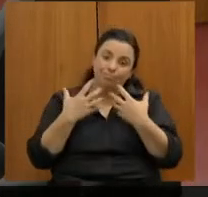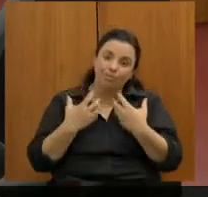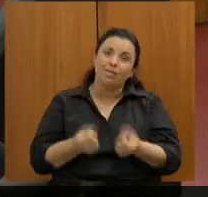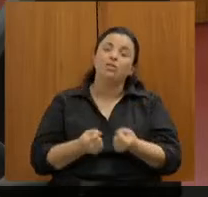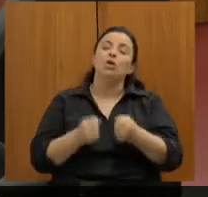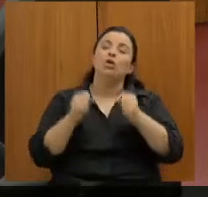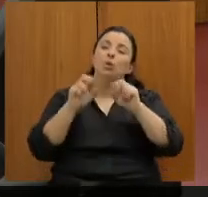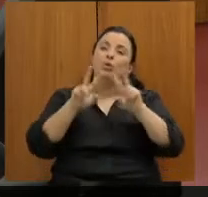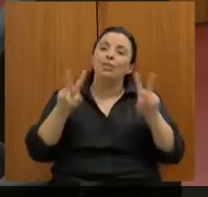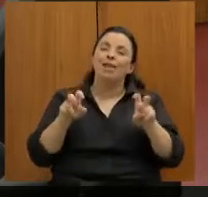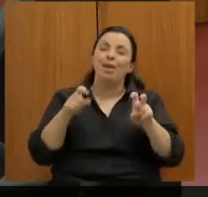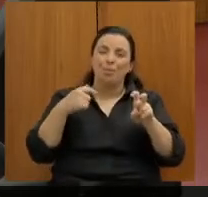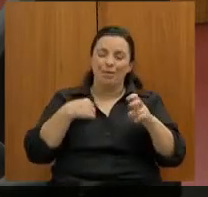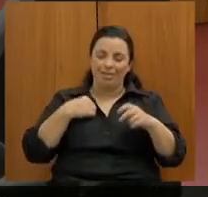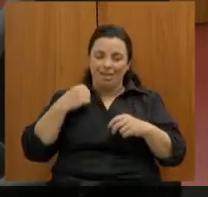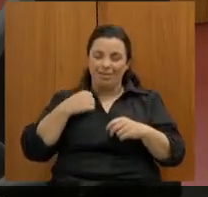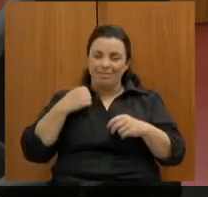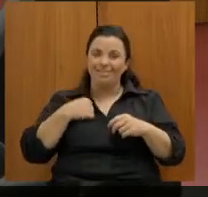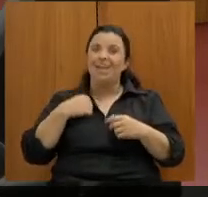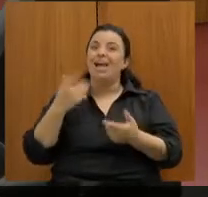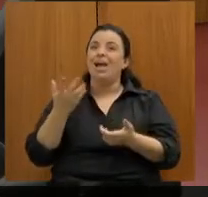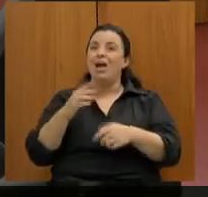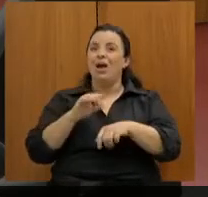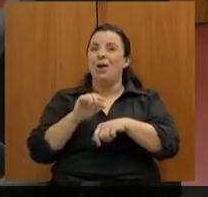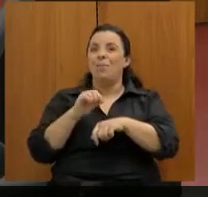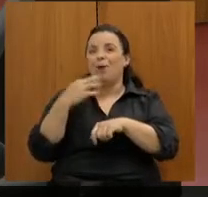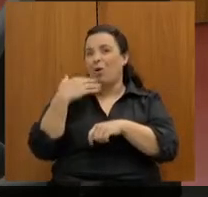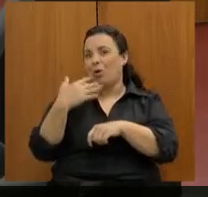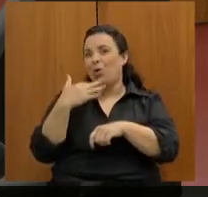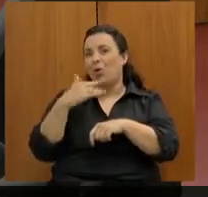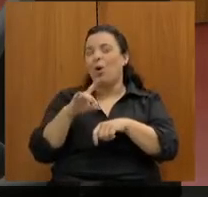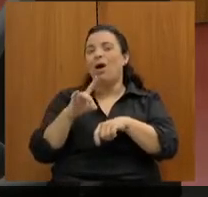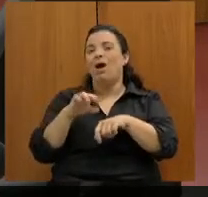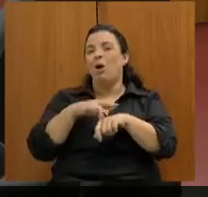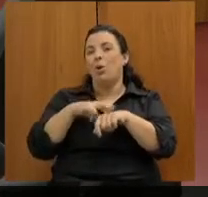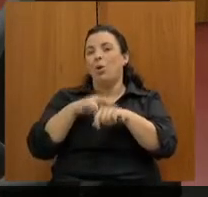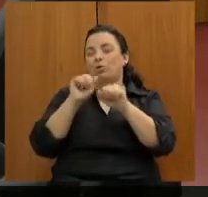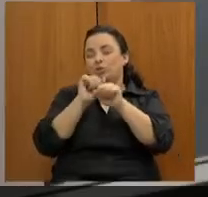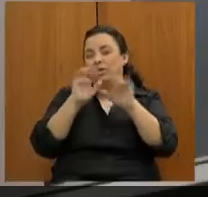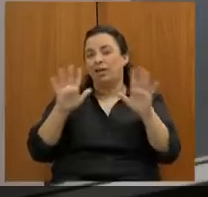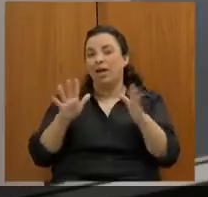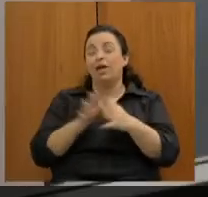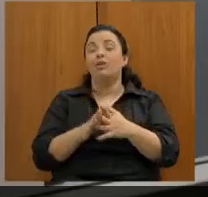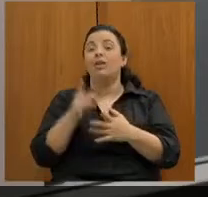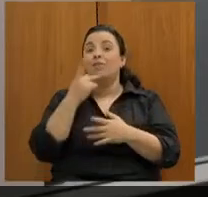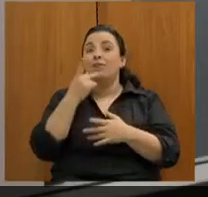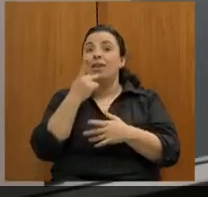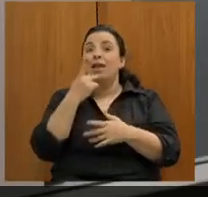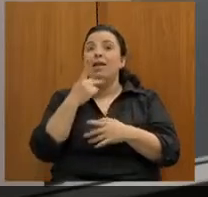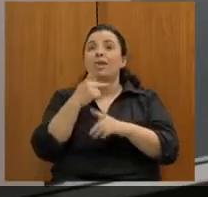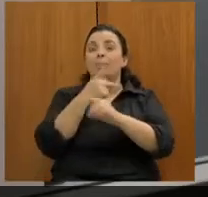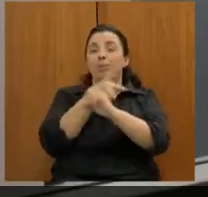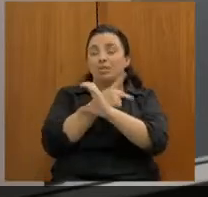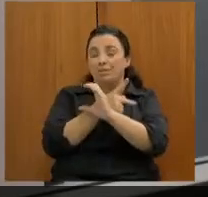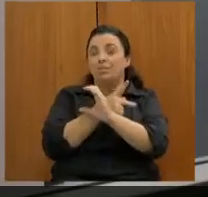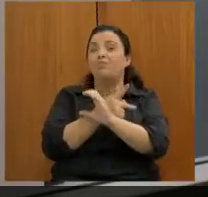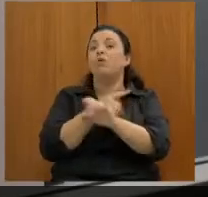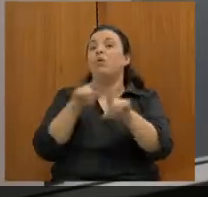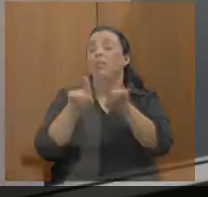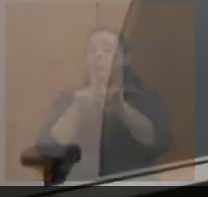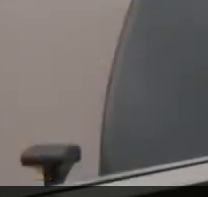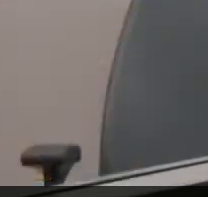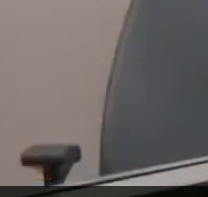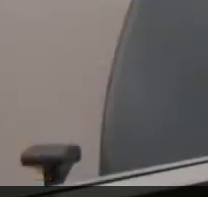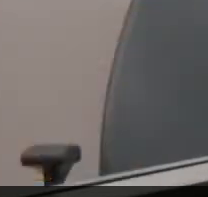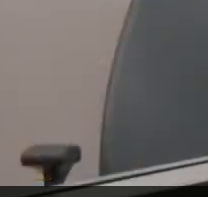da causa de lilás hoje e dizer que a polícia civil está à disposição também para contribuir de